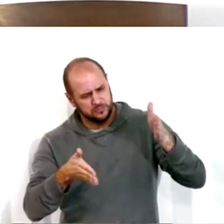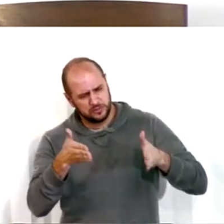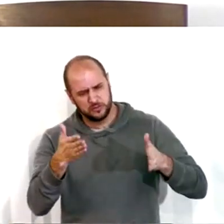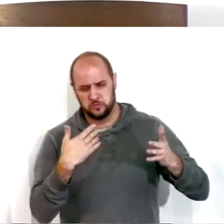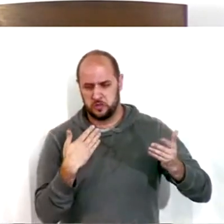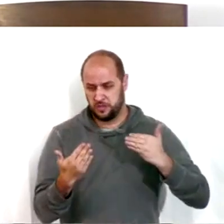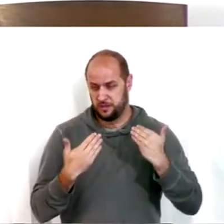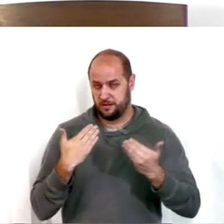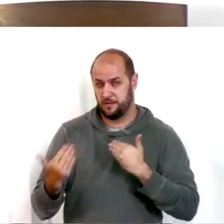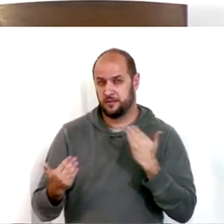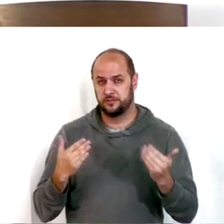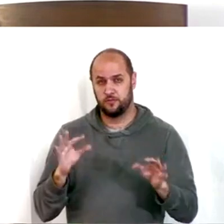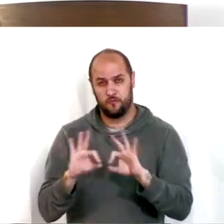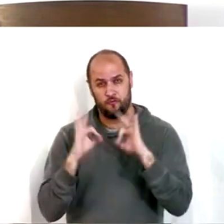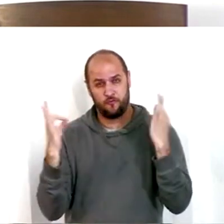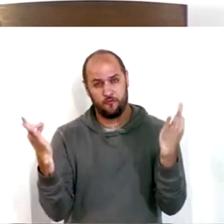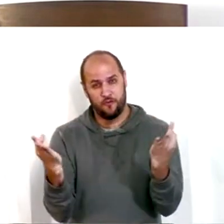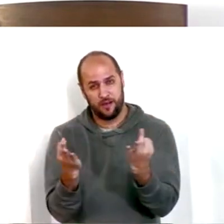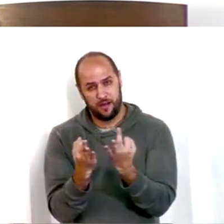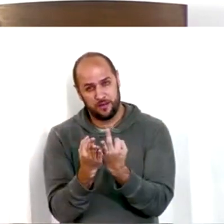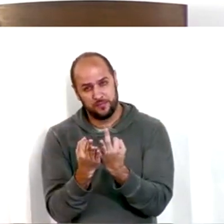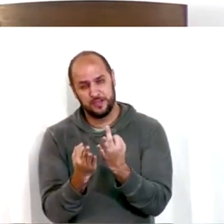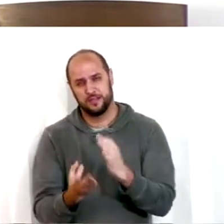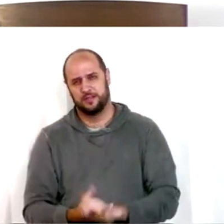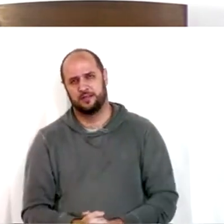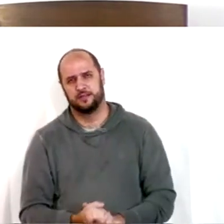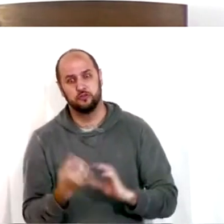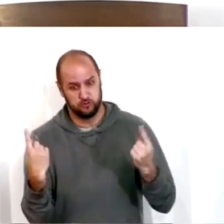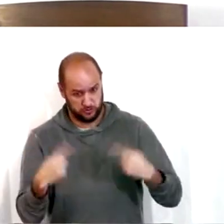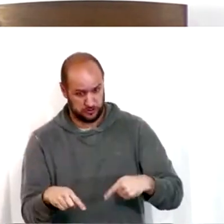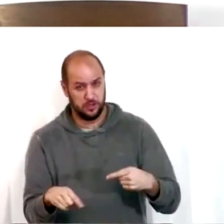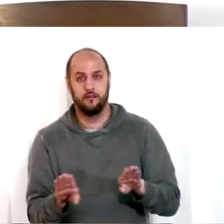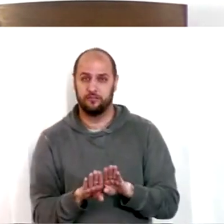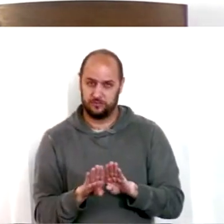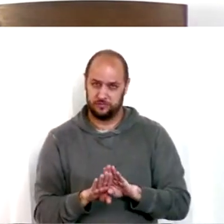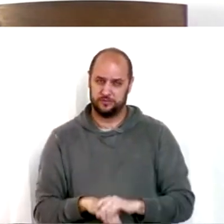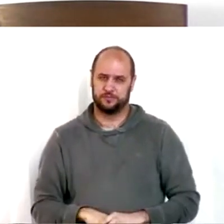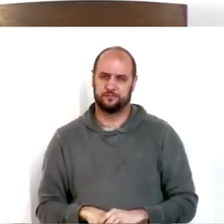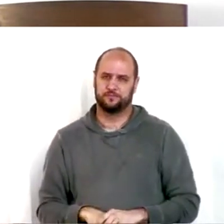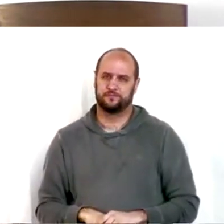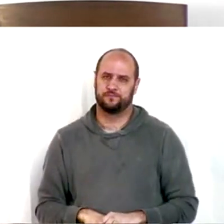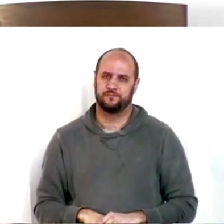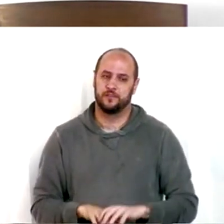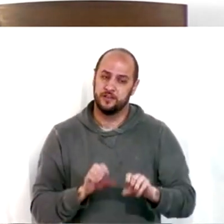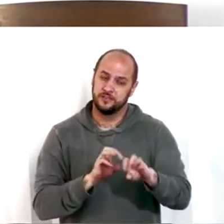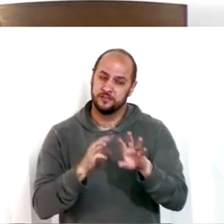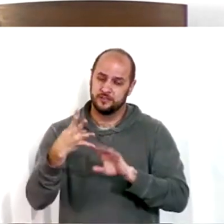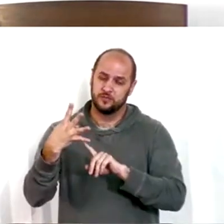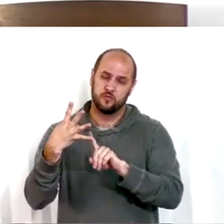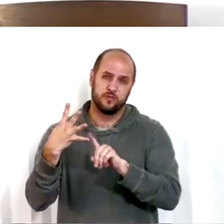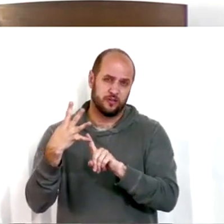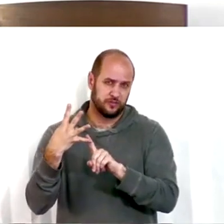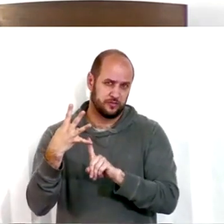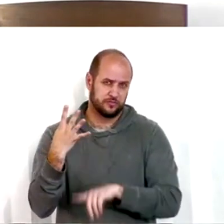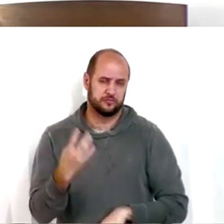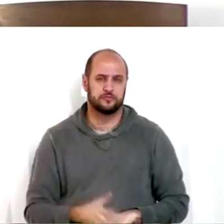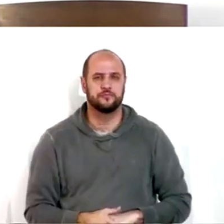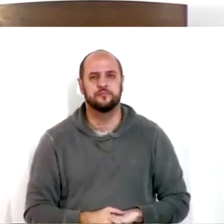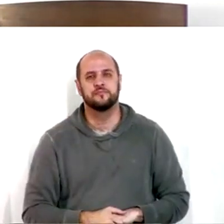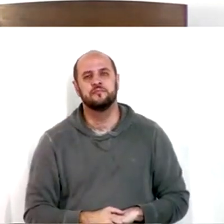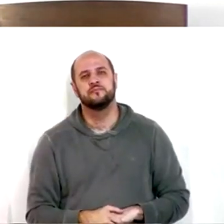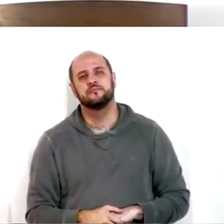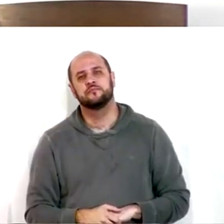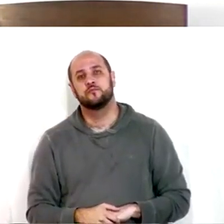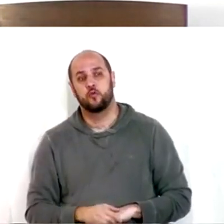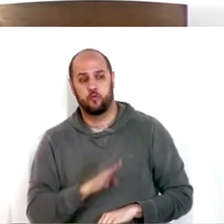de relacionamentos familiares desafiadores. 4º ensino. Queridos, Boaz olha primeiro